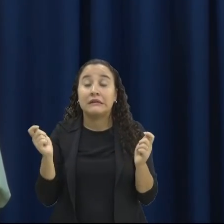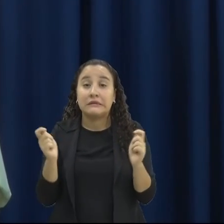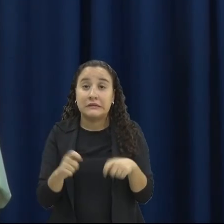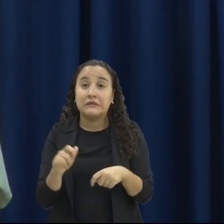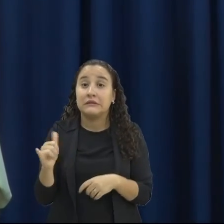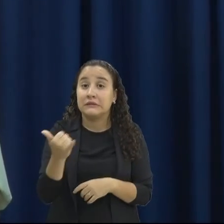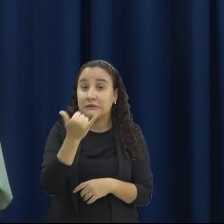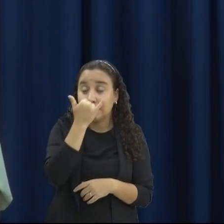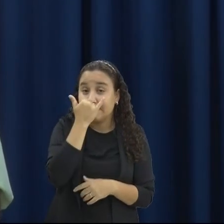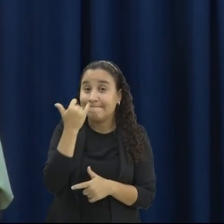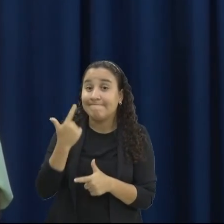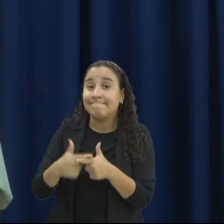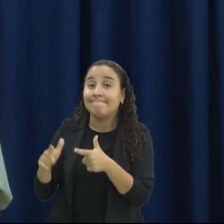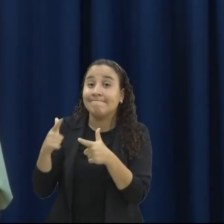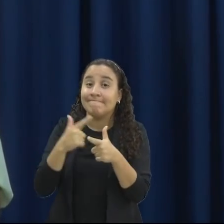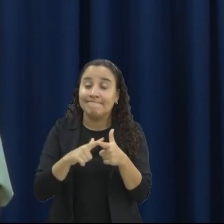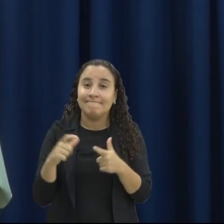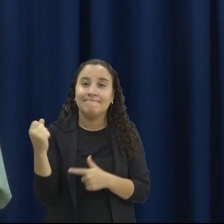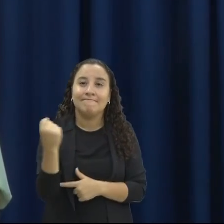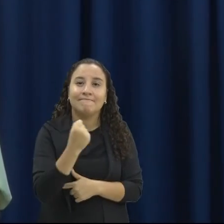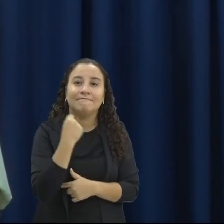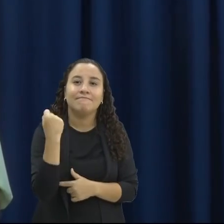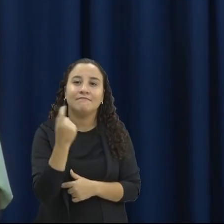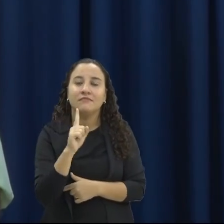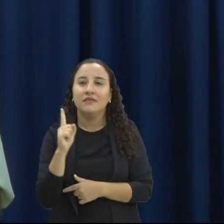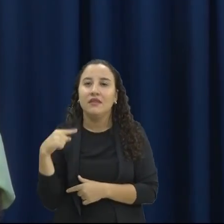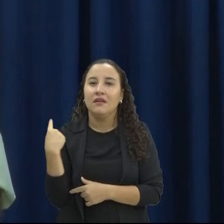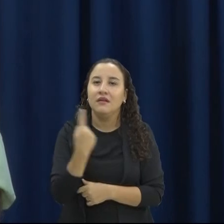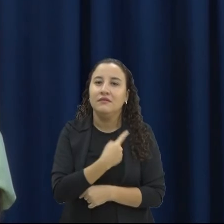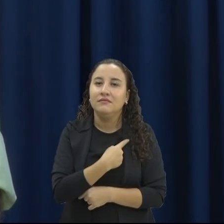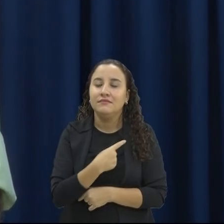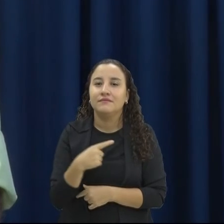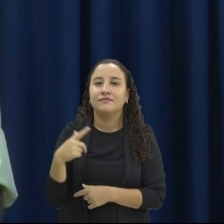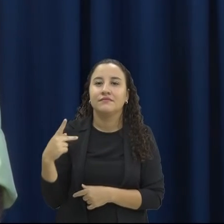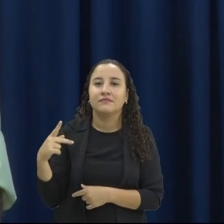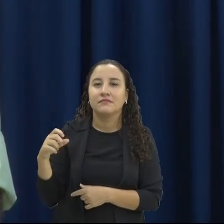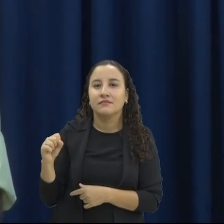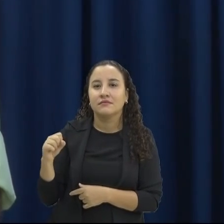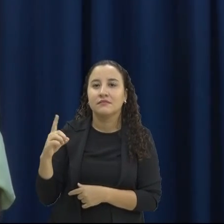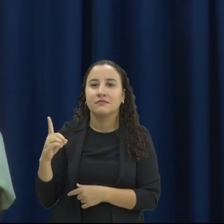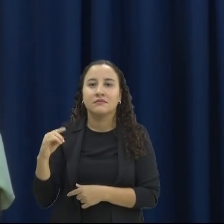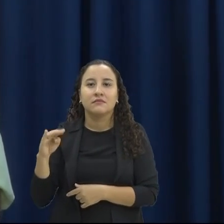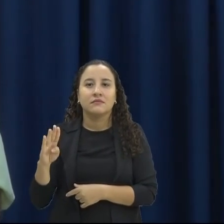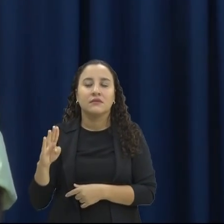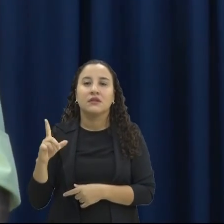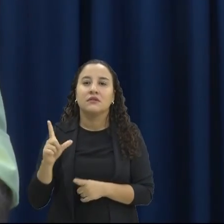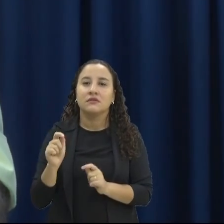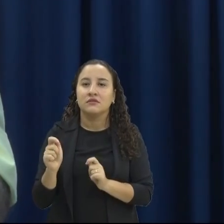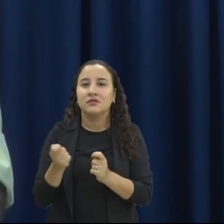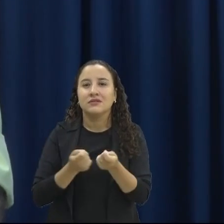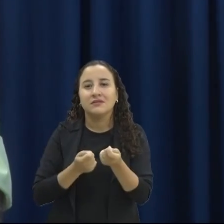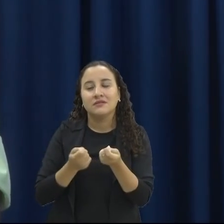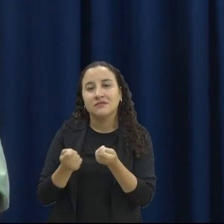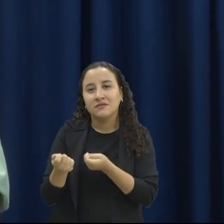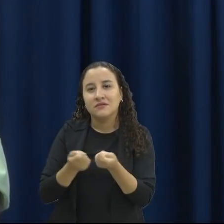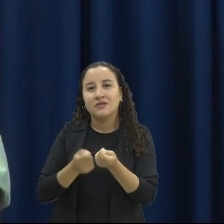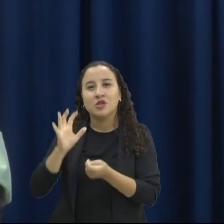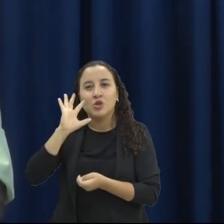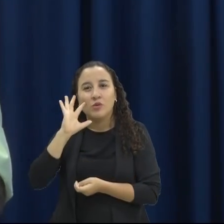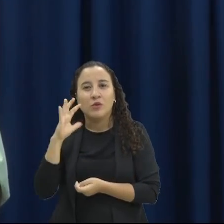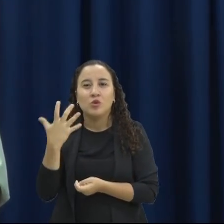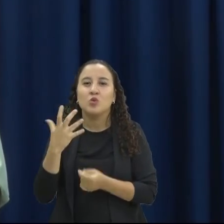desastre. Imagine o desastre. Nós, que somos do PSDB, nós tomamos as medidas